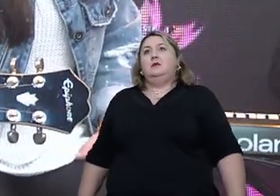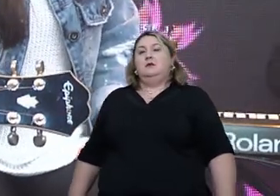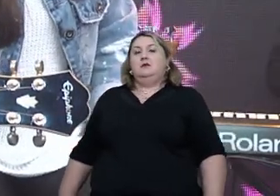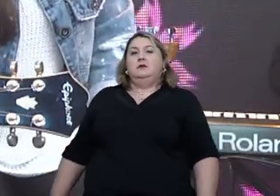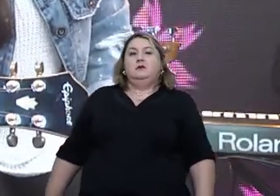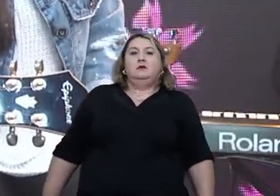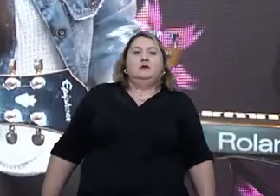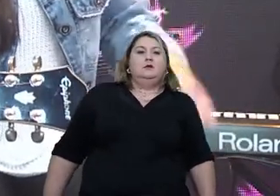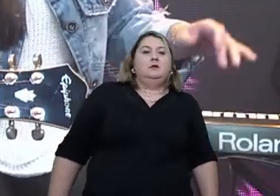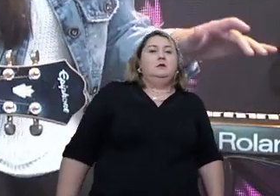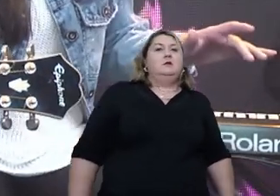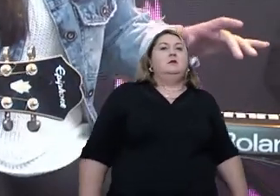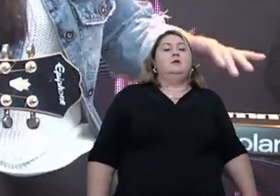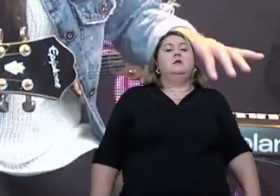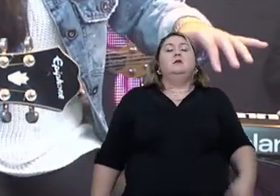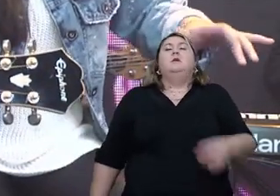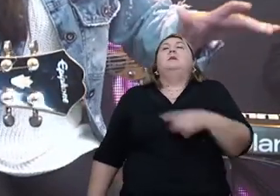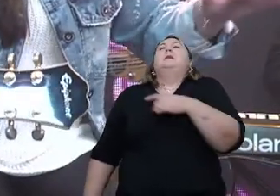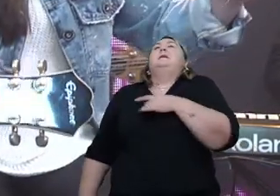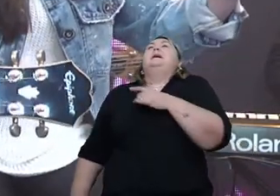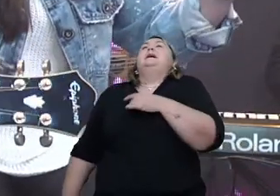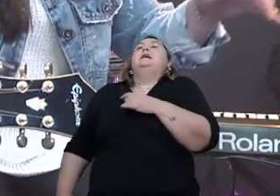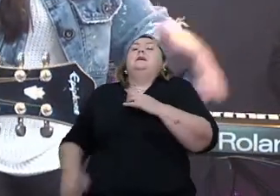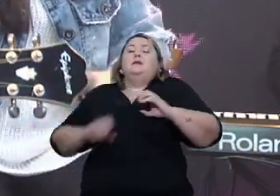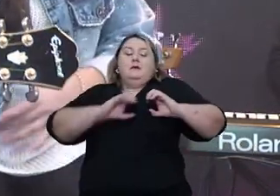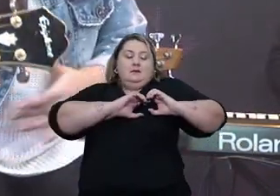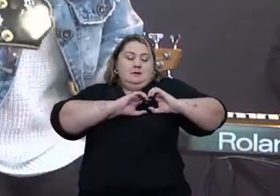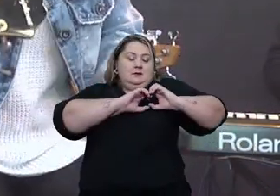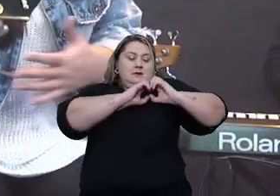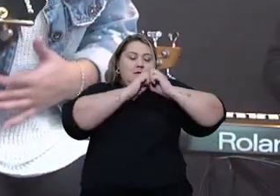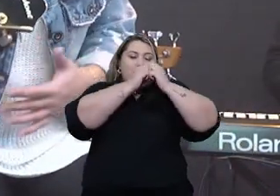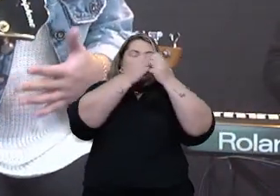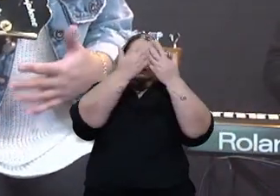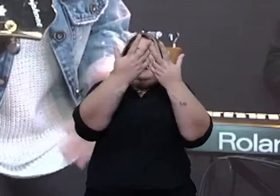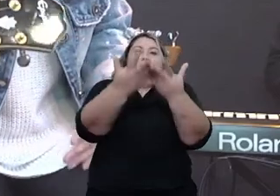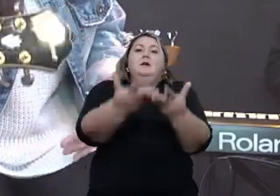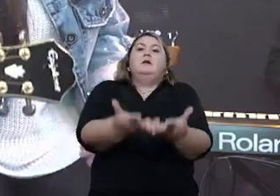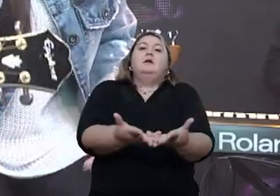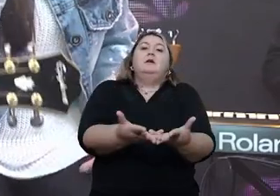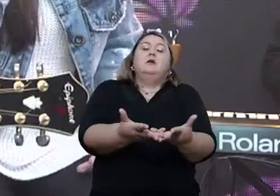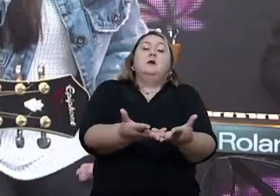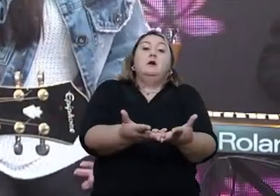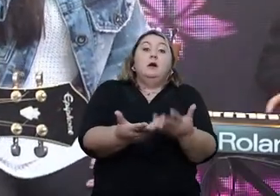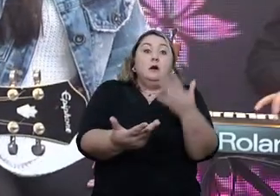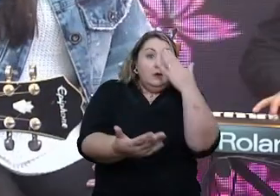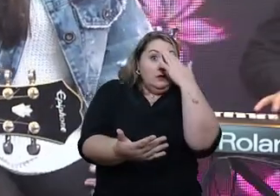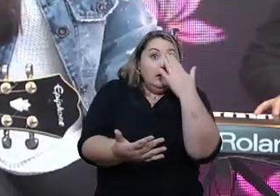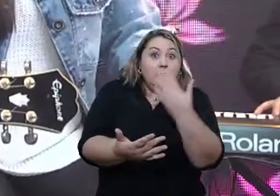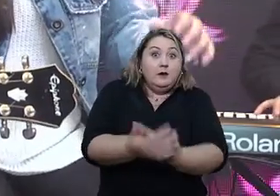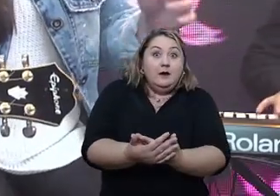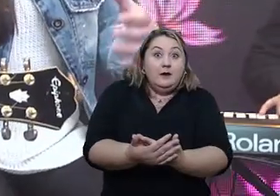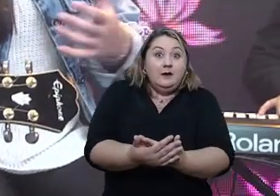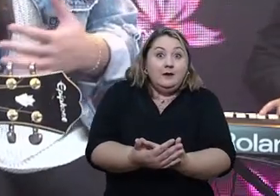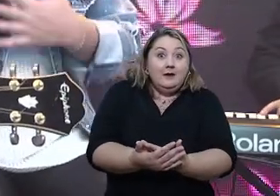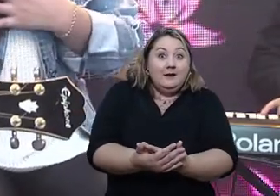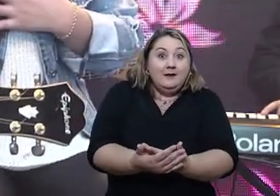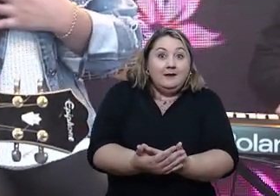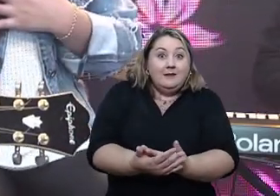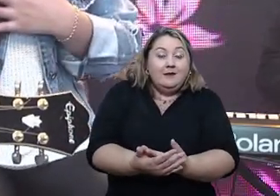quero. Eu tenho medo de te dar meu coração